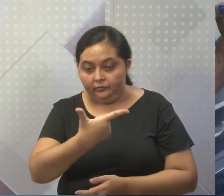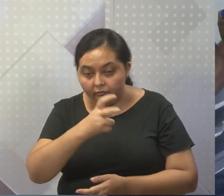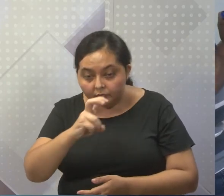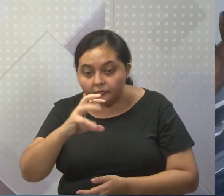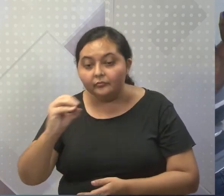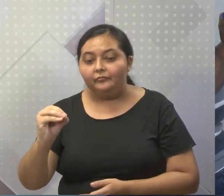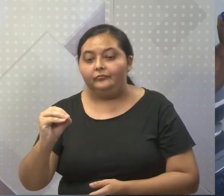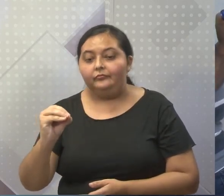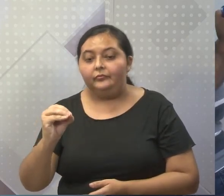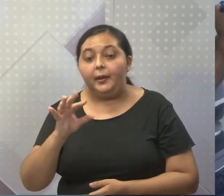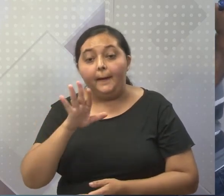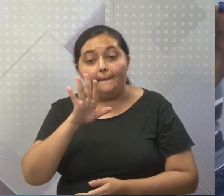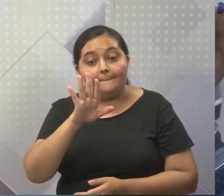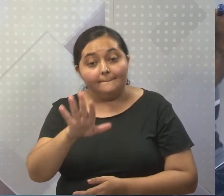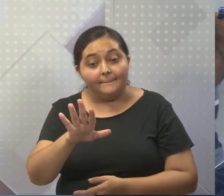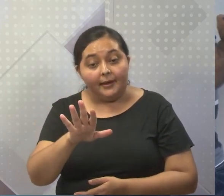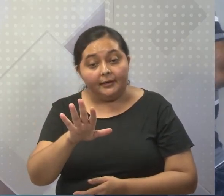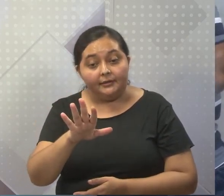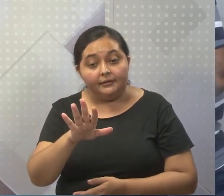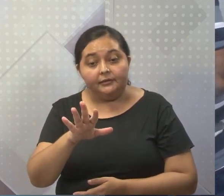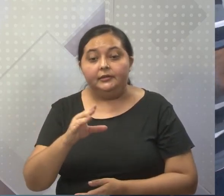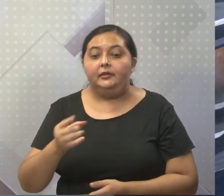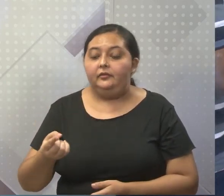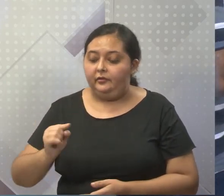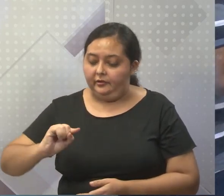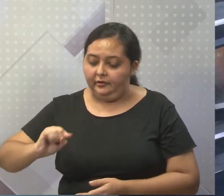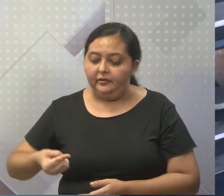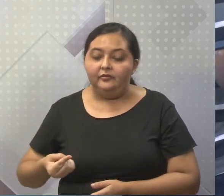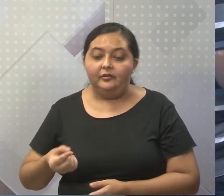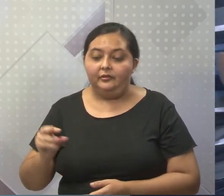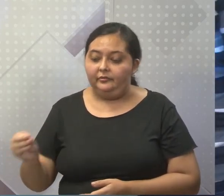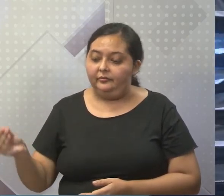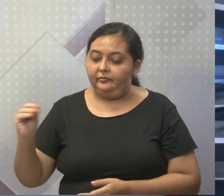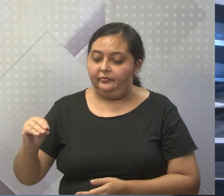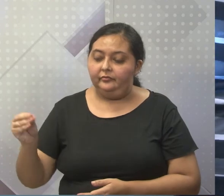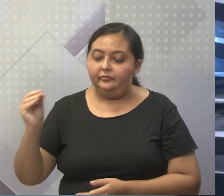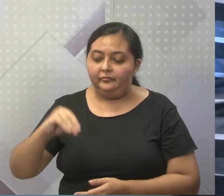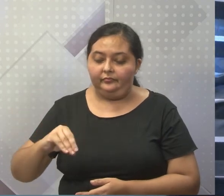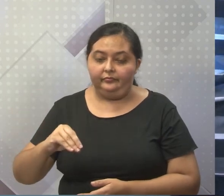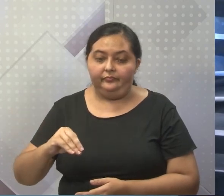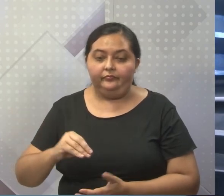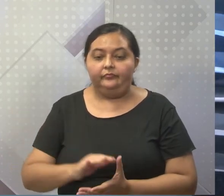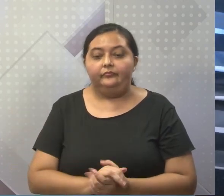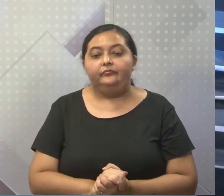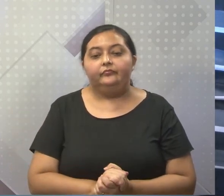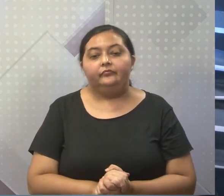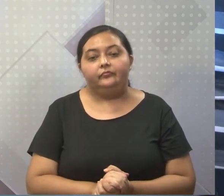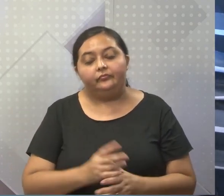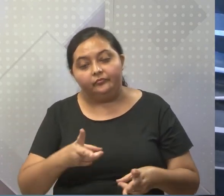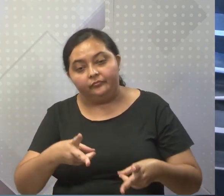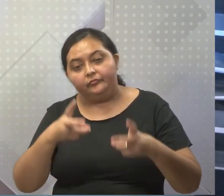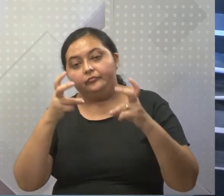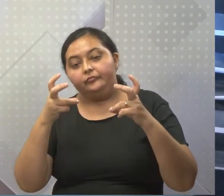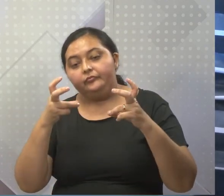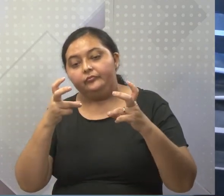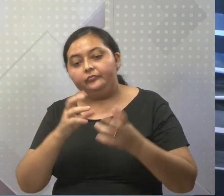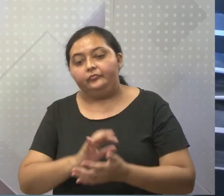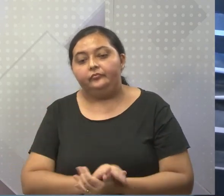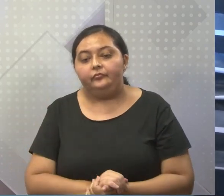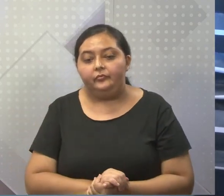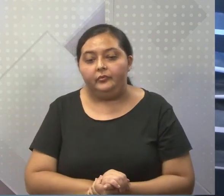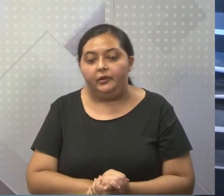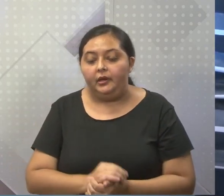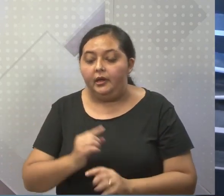4.250. Só que falta pularmos justamente as casas em relação à vírgula. Observa comigo aqui. Depois